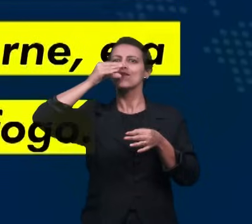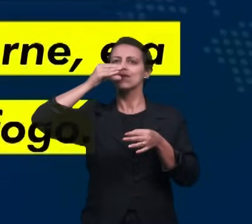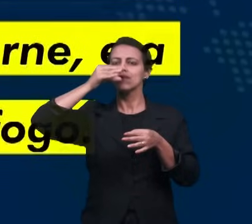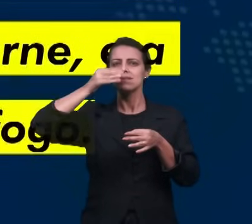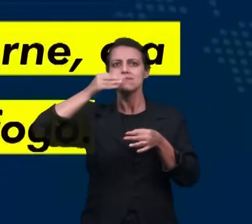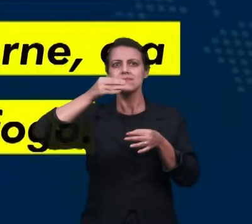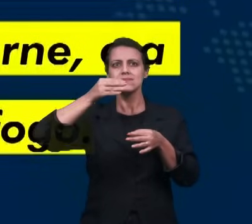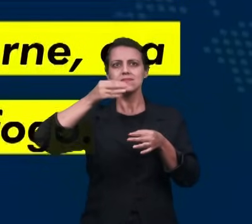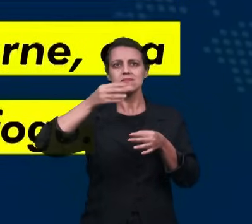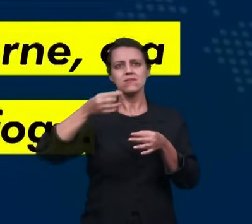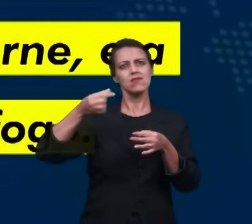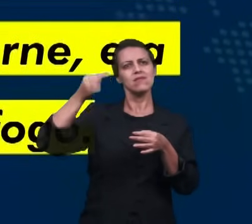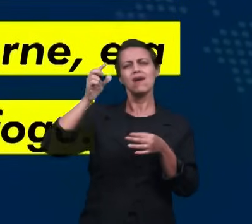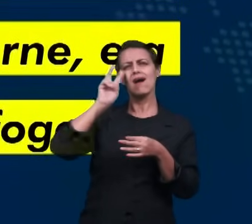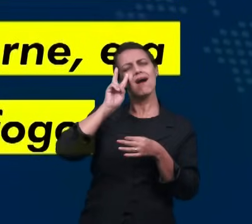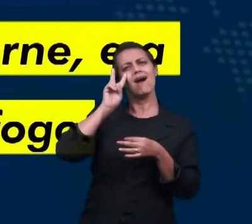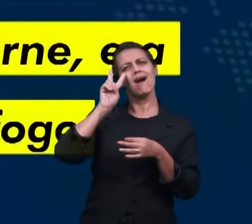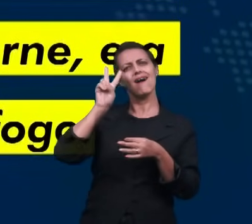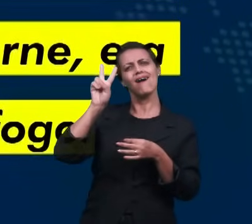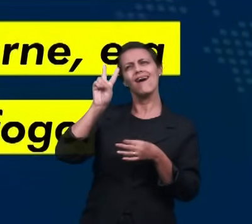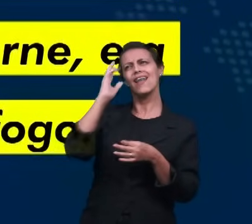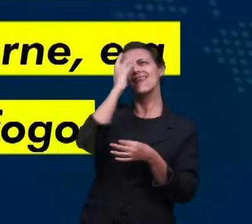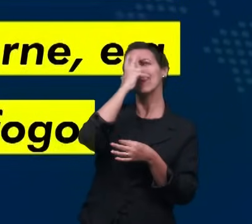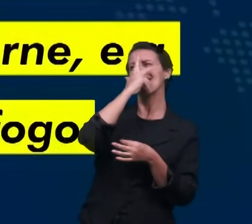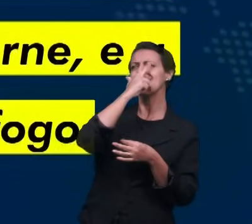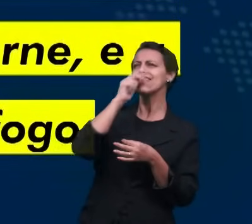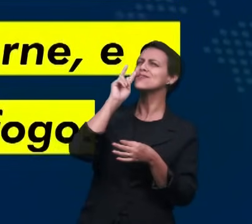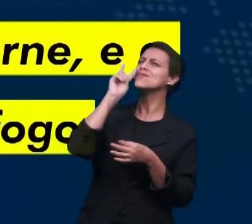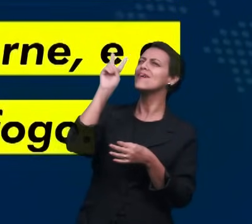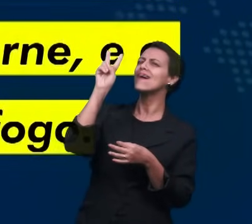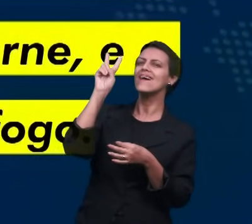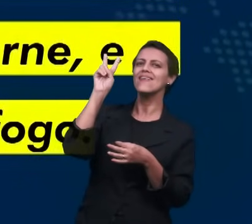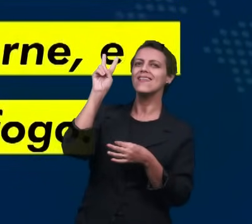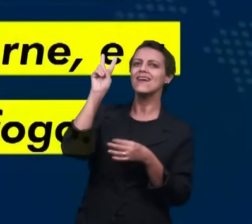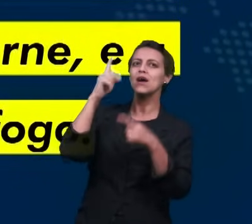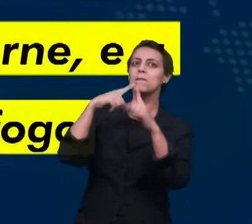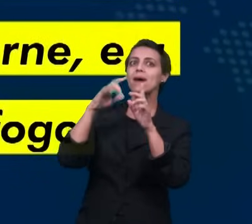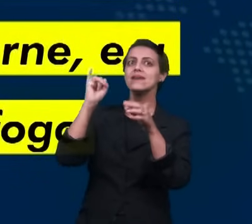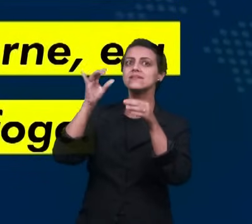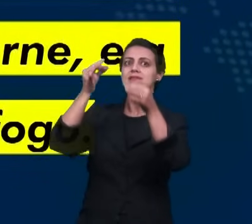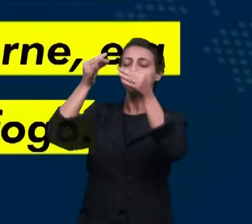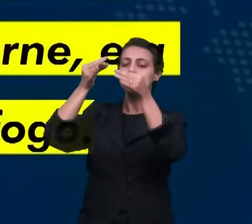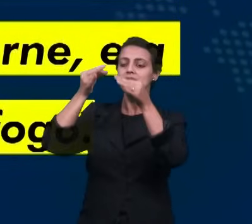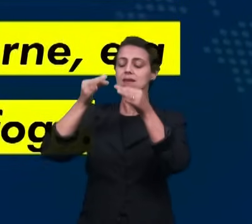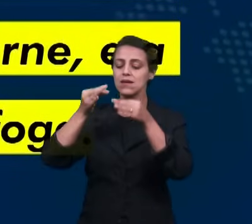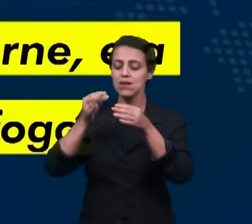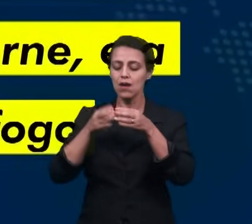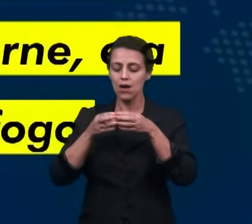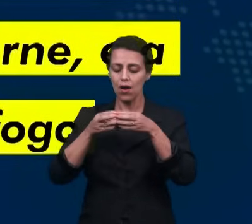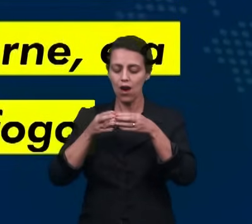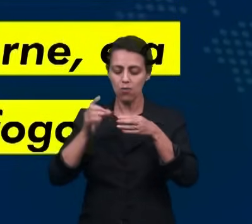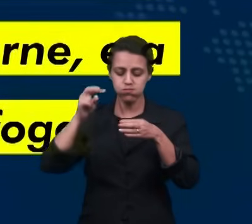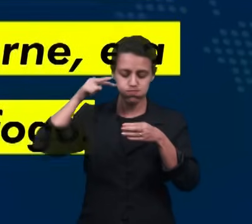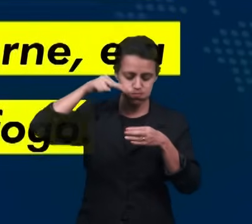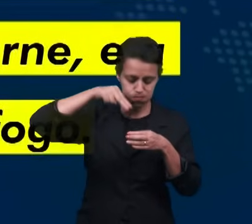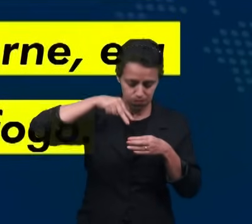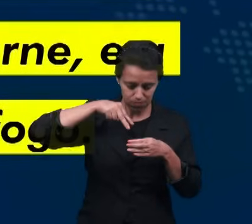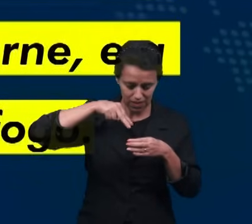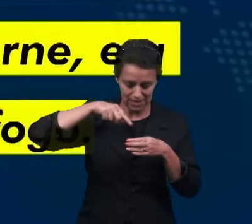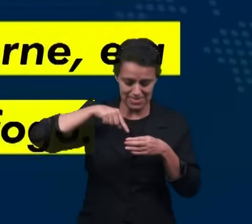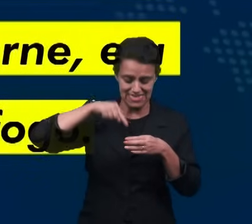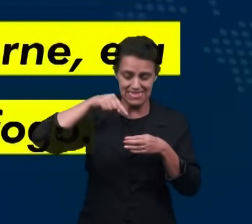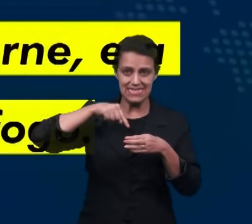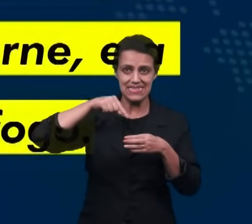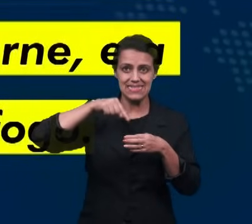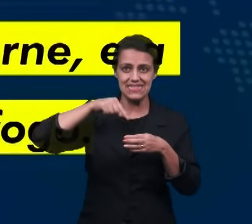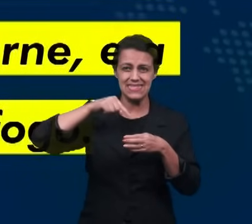que coisa linda. Mas profeticamente, quem olha de cima para baixo, diz assim, ela tem